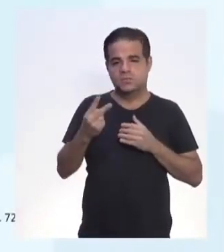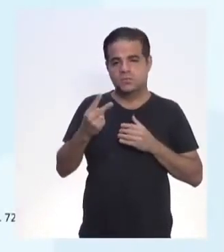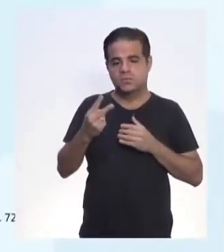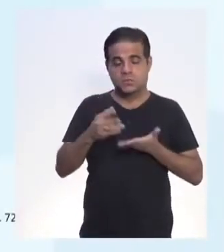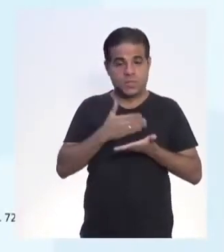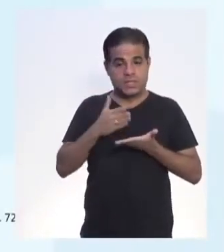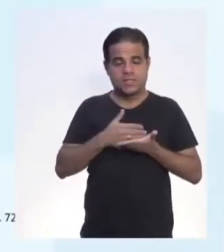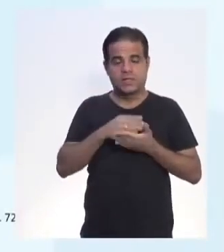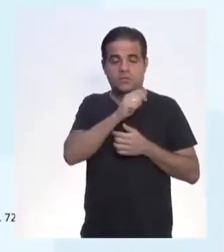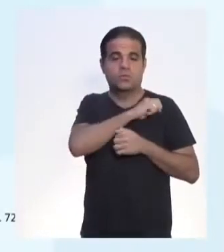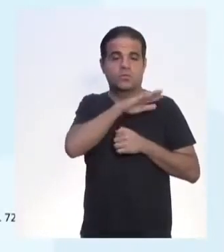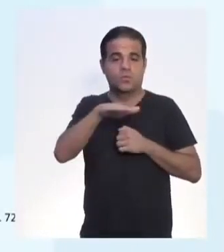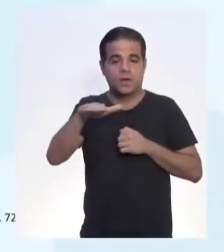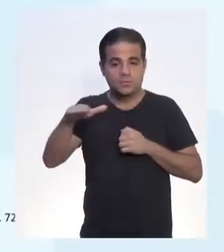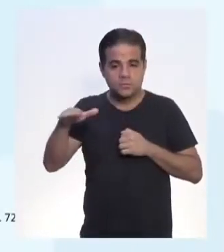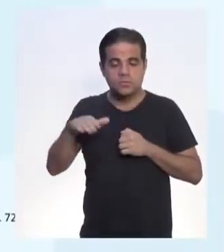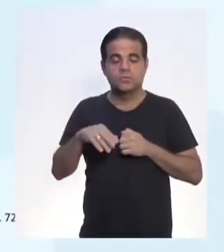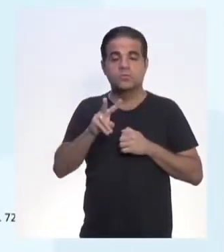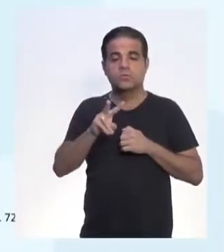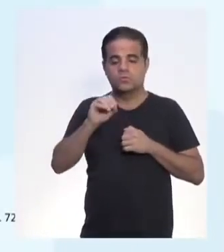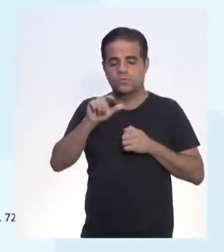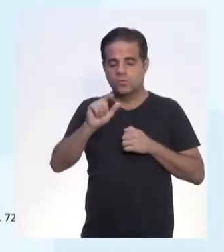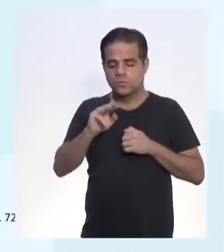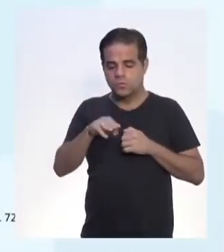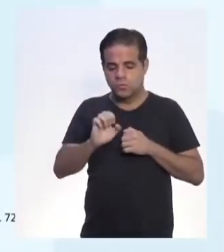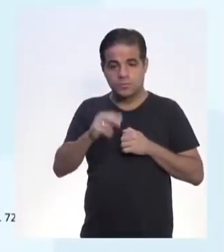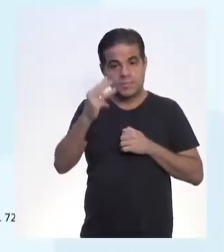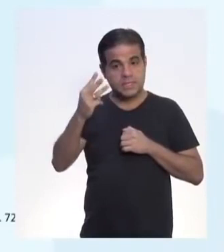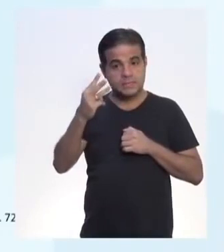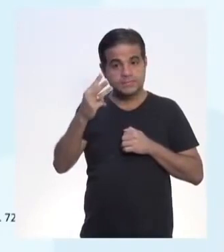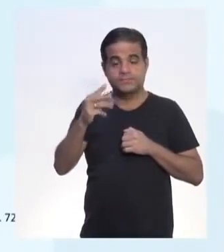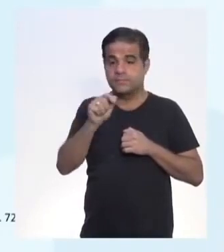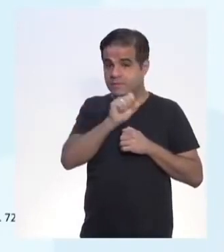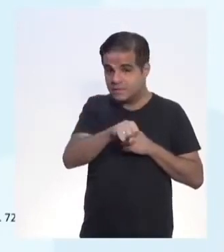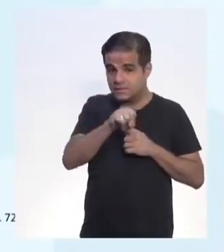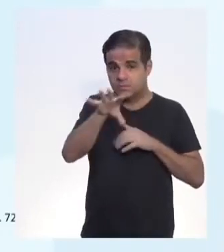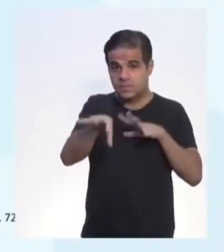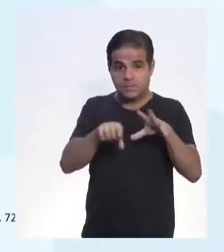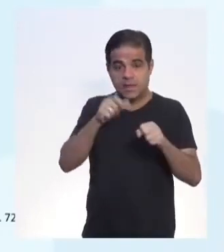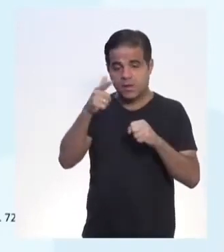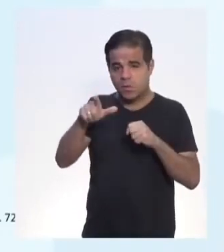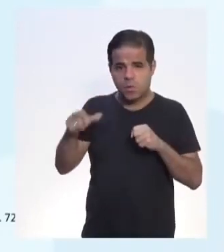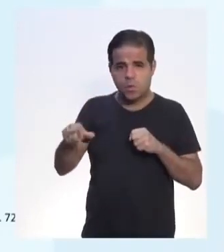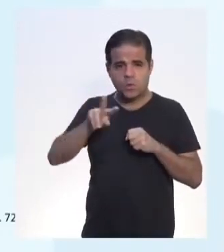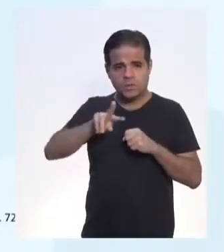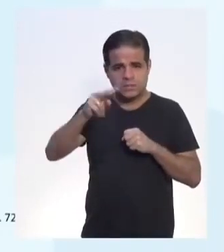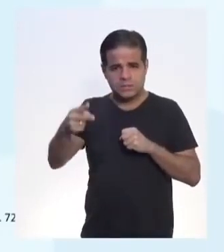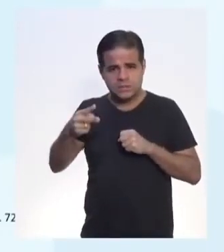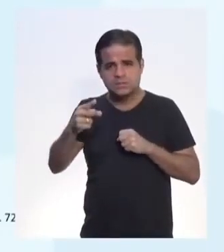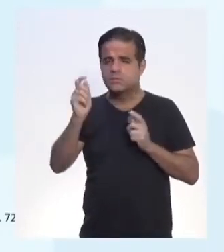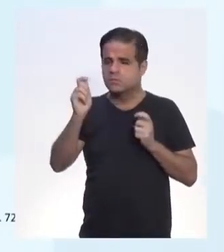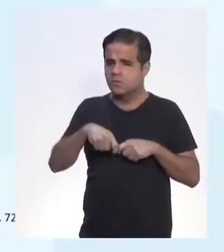do caderno do aluno lá do volume 3. Então, se vocês pegarem o transferidor, né, vocês pegarem esses